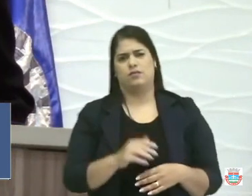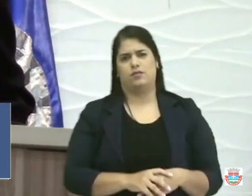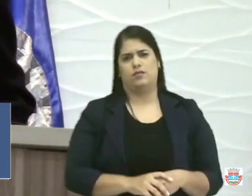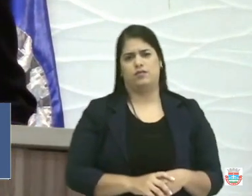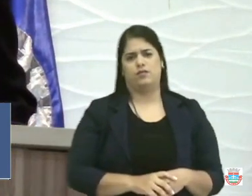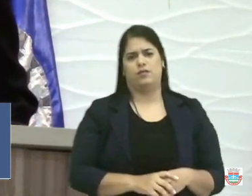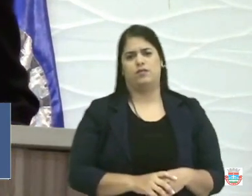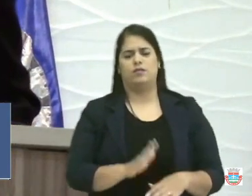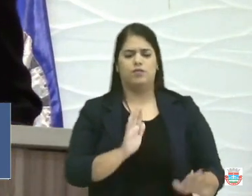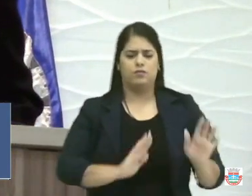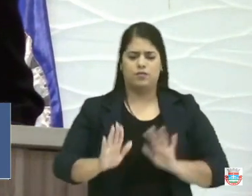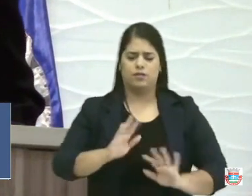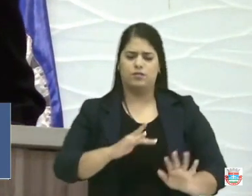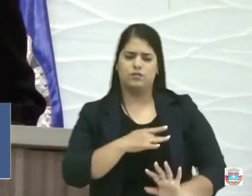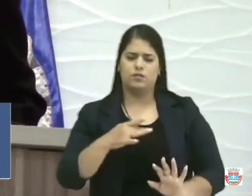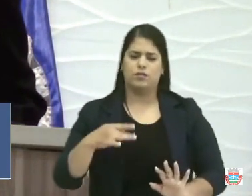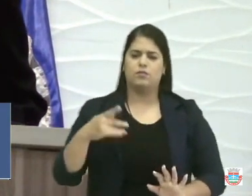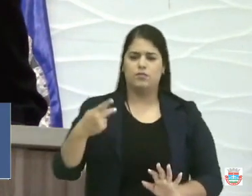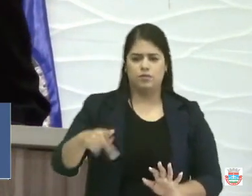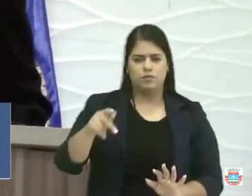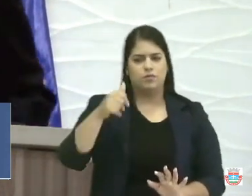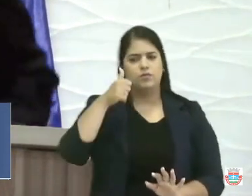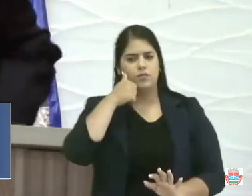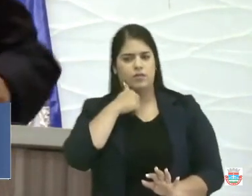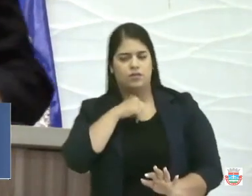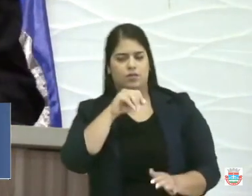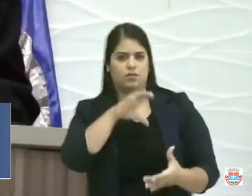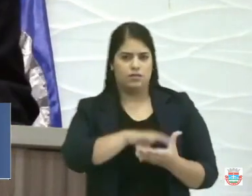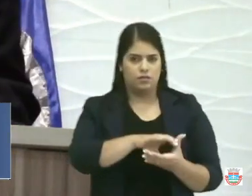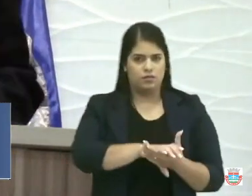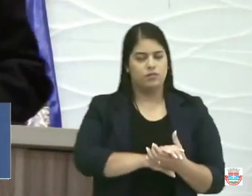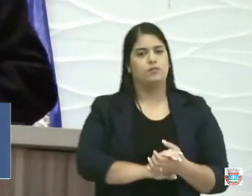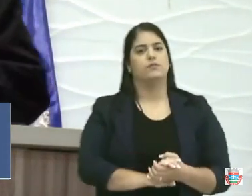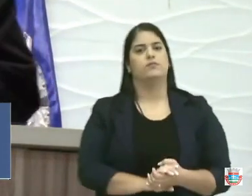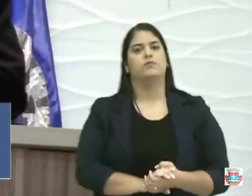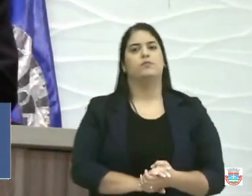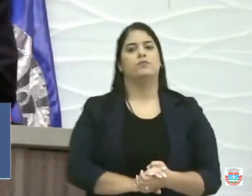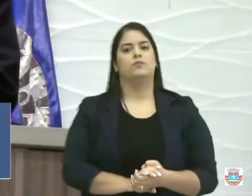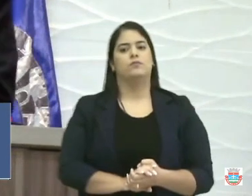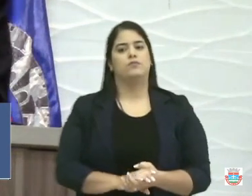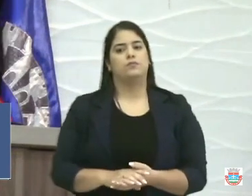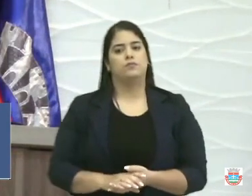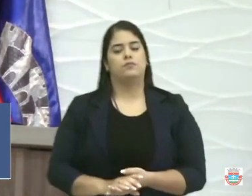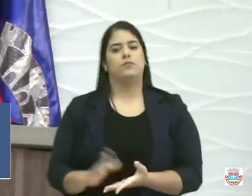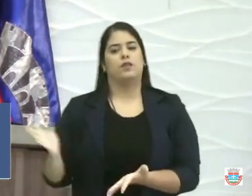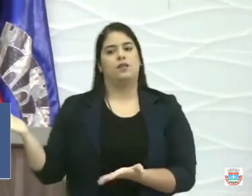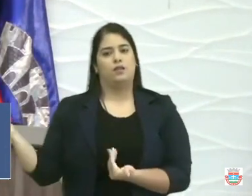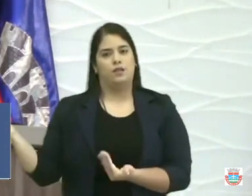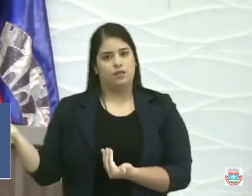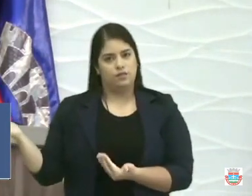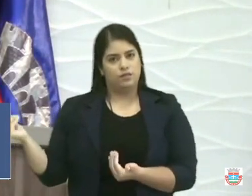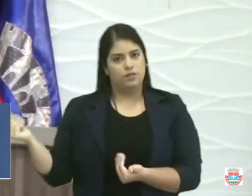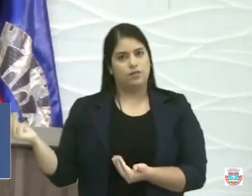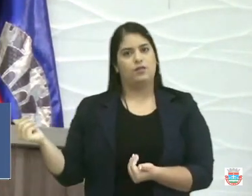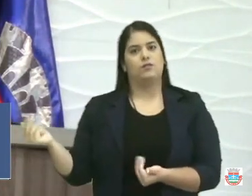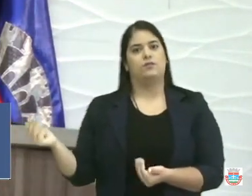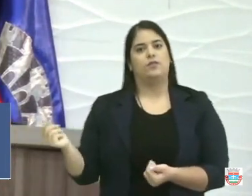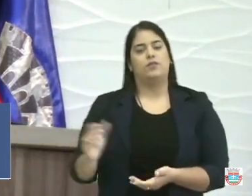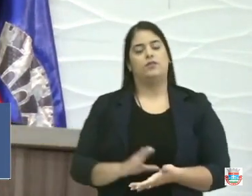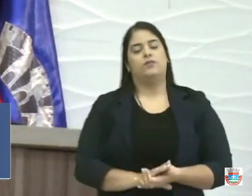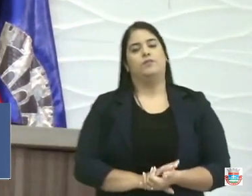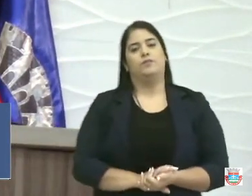sua esposa. Olha sua esposa. Sua esposa sempre dá, deixa Débora correr atrás disso, que ela é nova. O senhor vai ser desmoralizado,